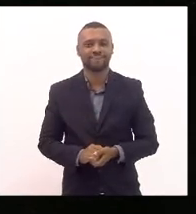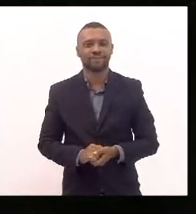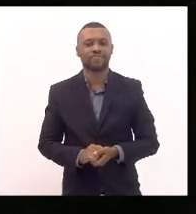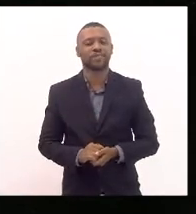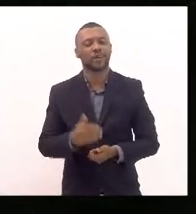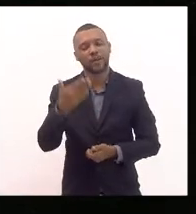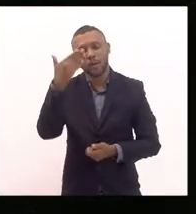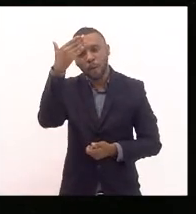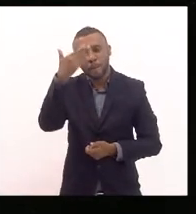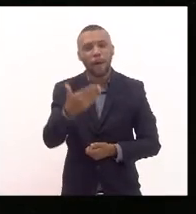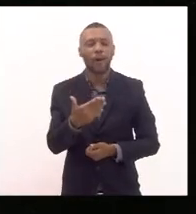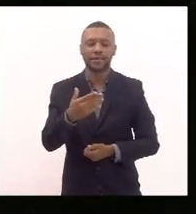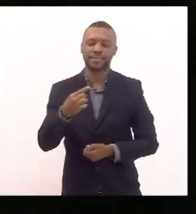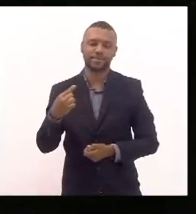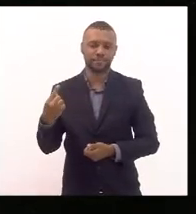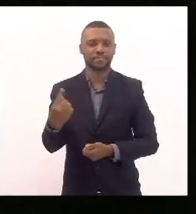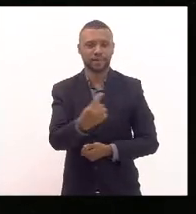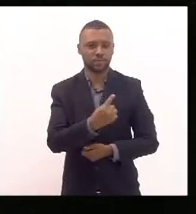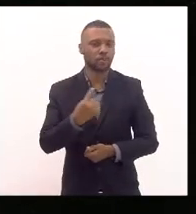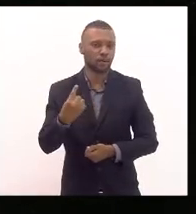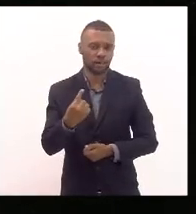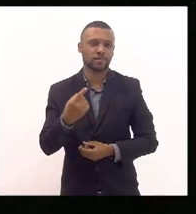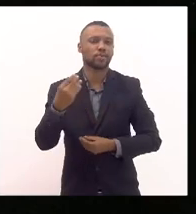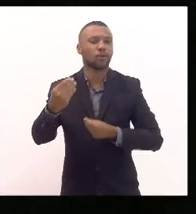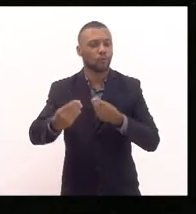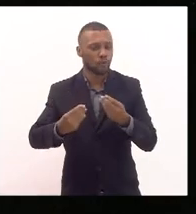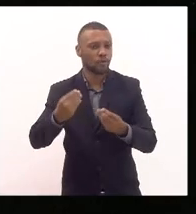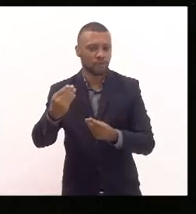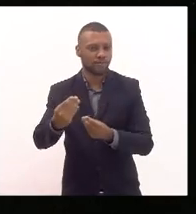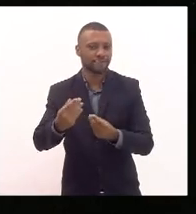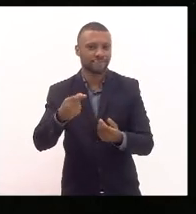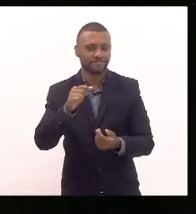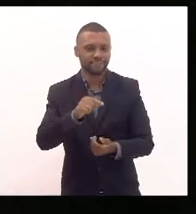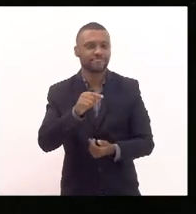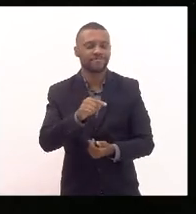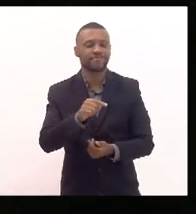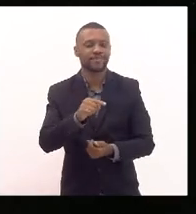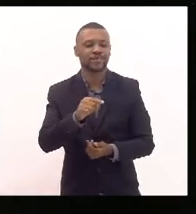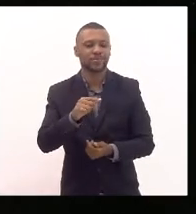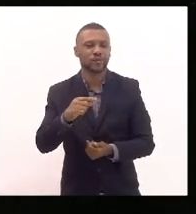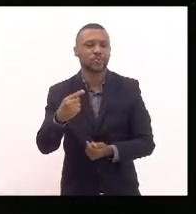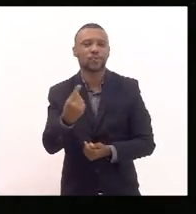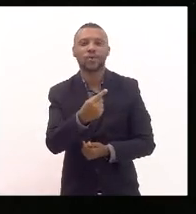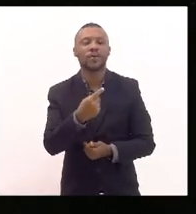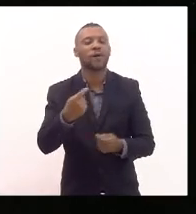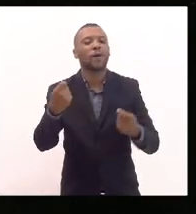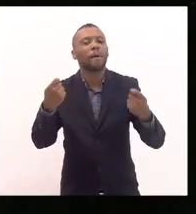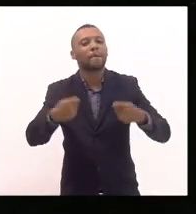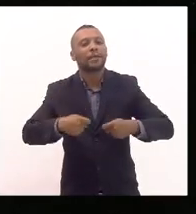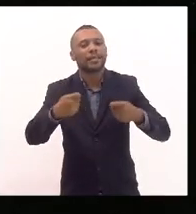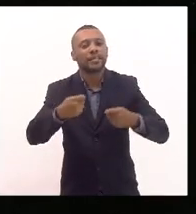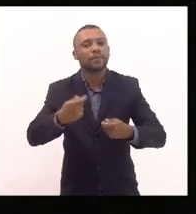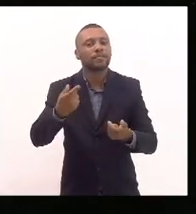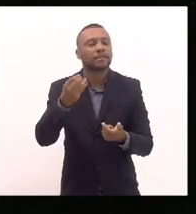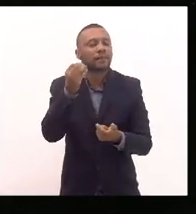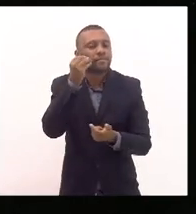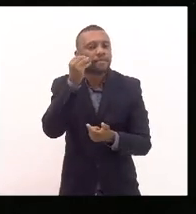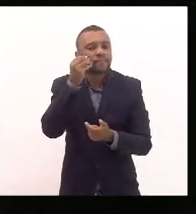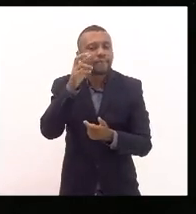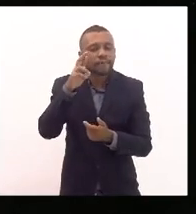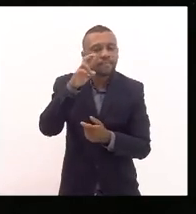demonstra para nós quanto nós precisamos rever